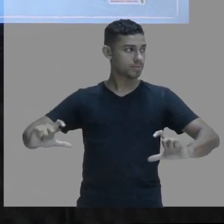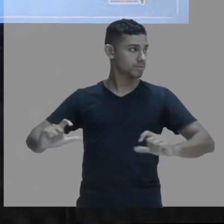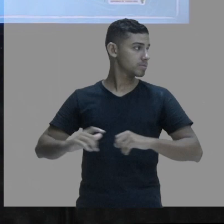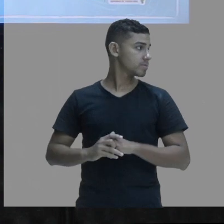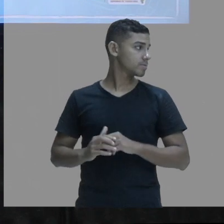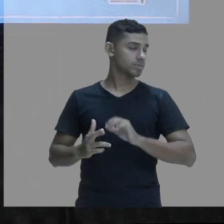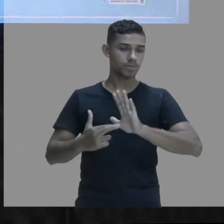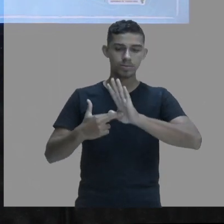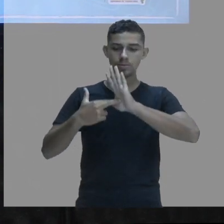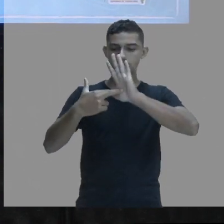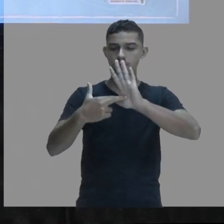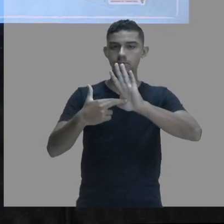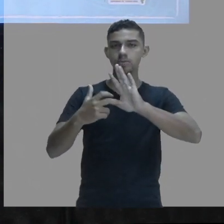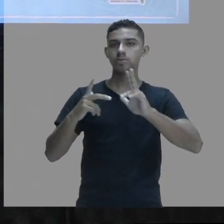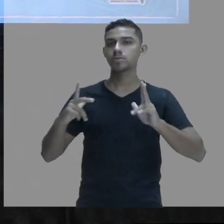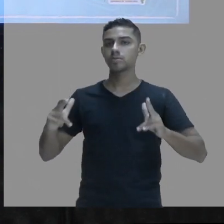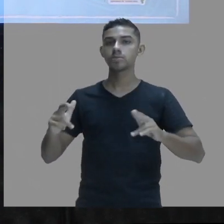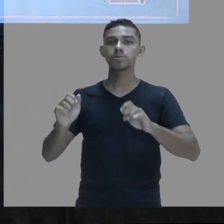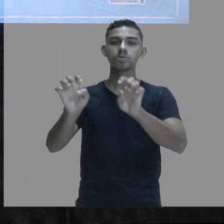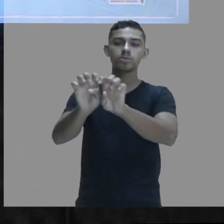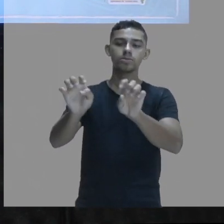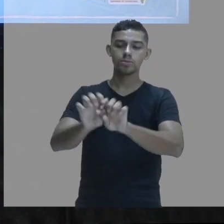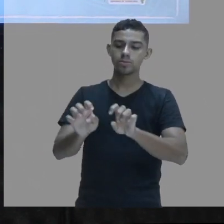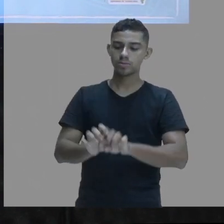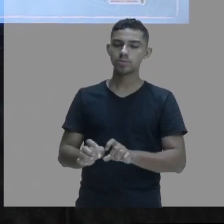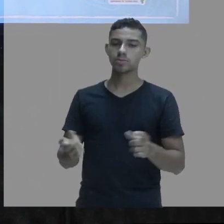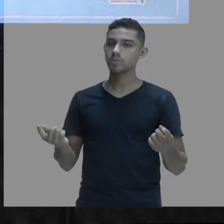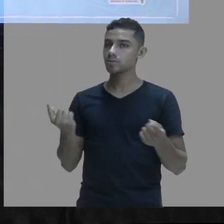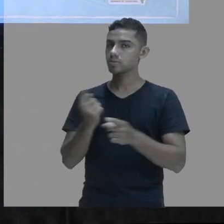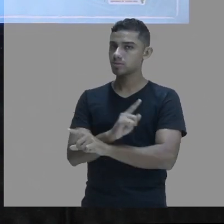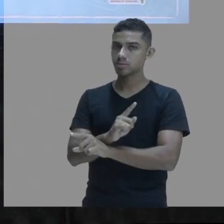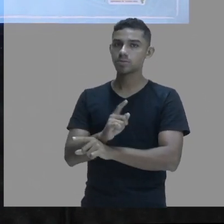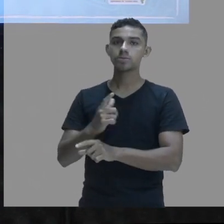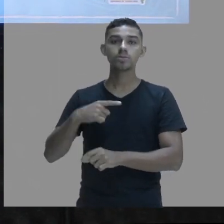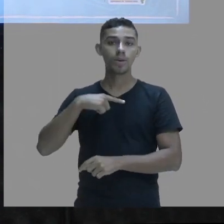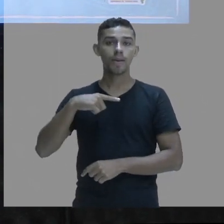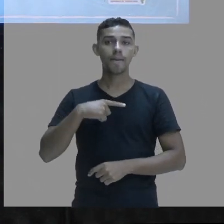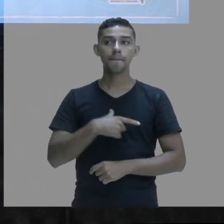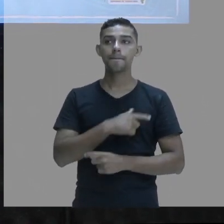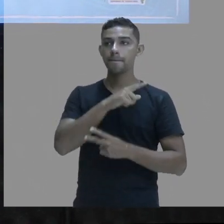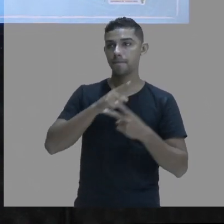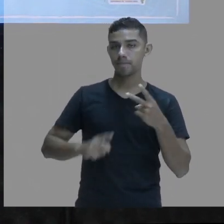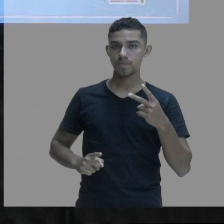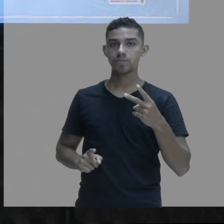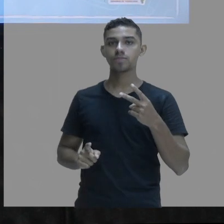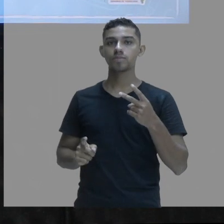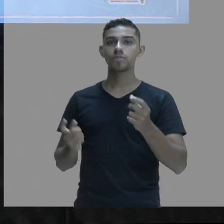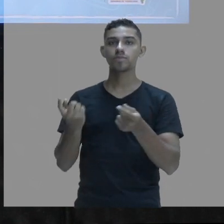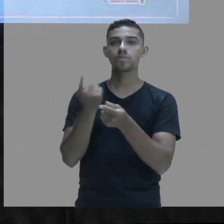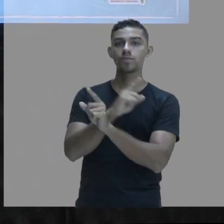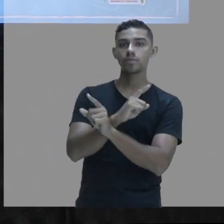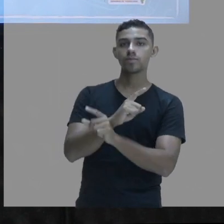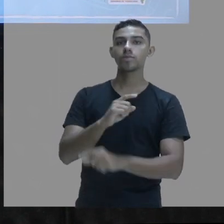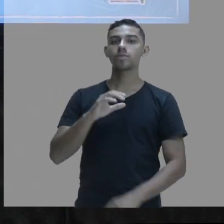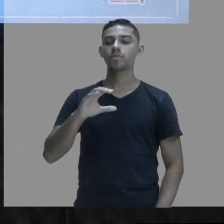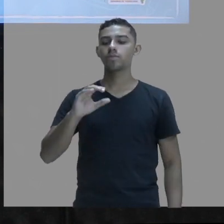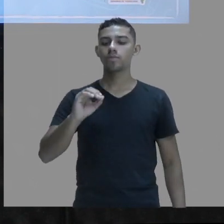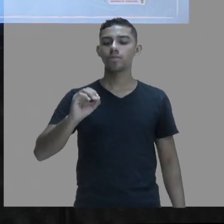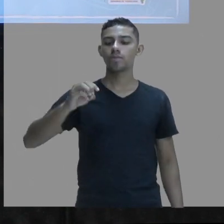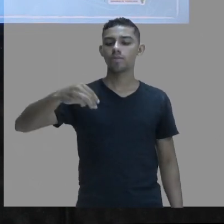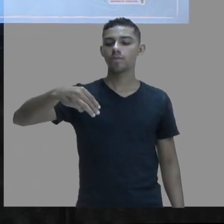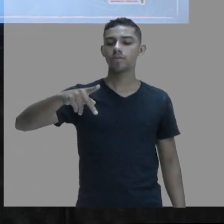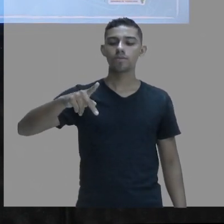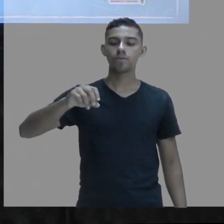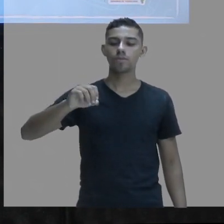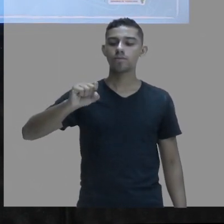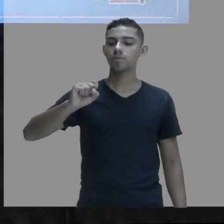estrutura, certo? Se a gente inverter, eu vou obter o mesmo composto. Mas também eu posso